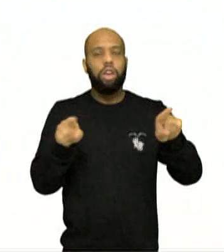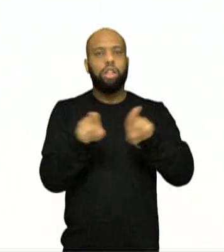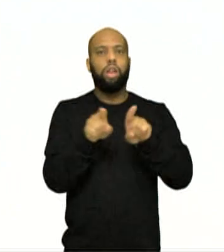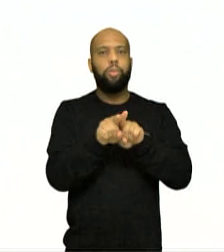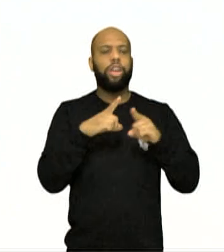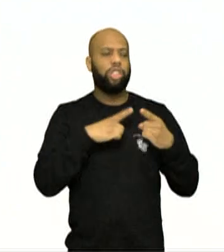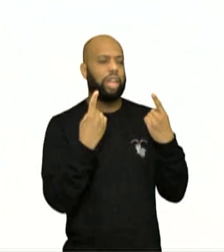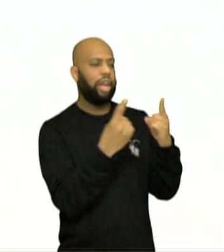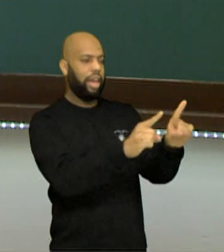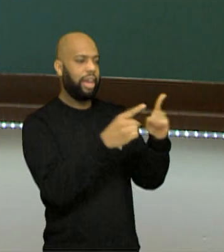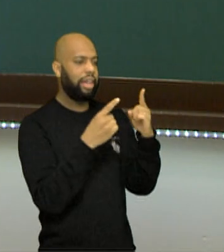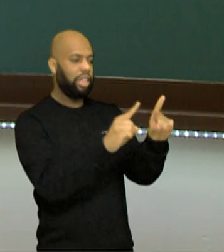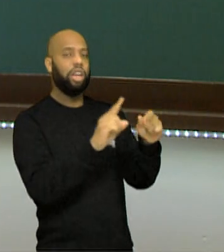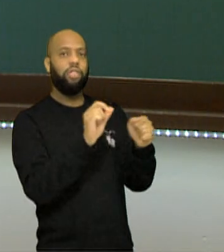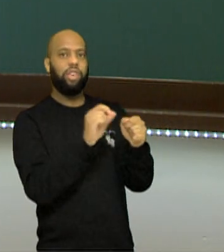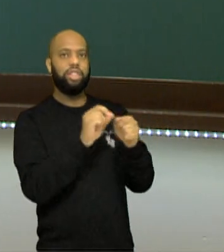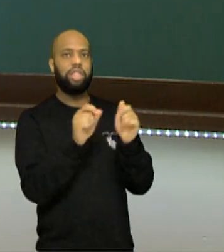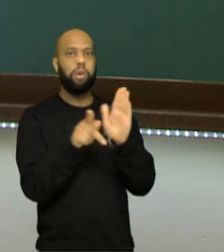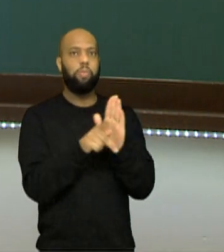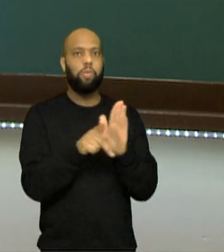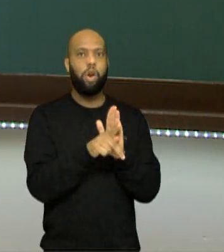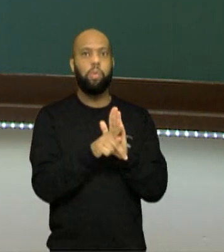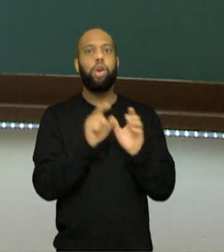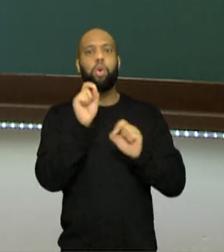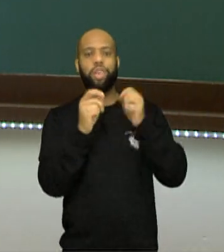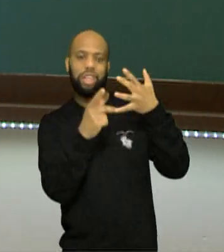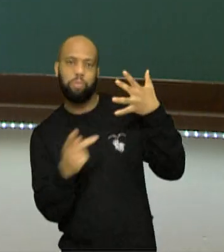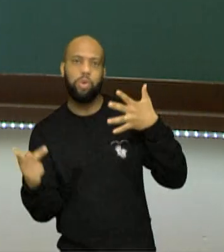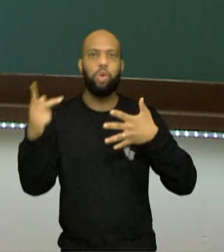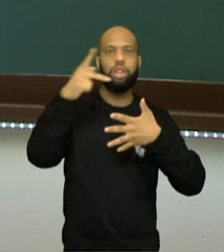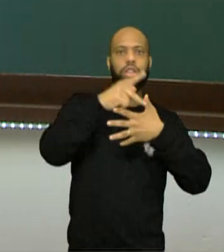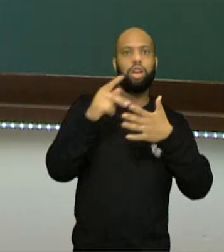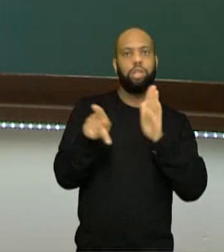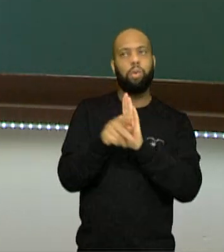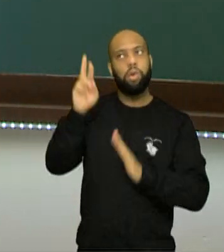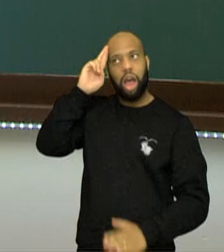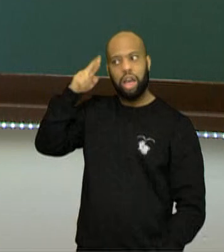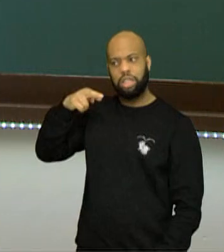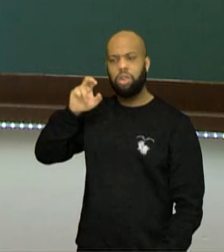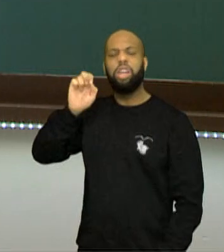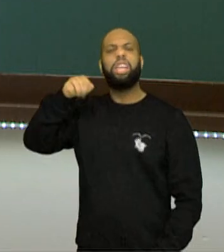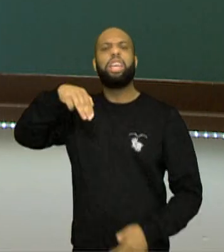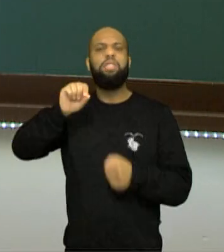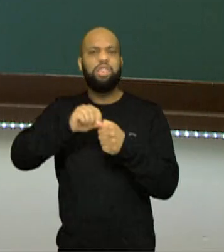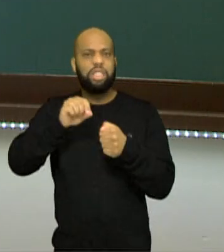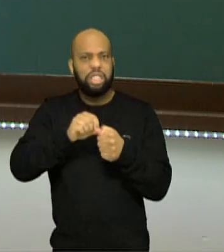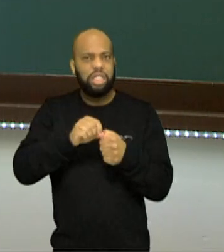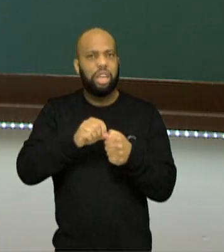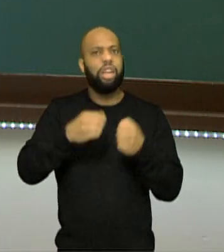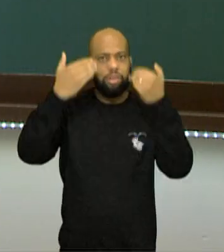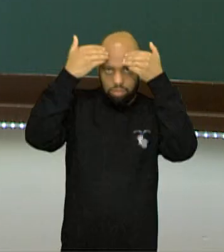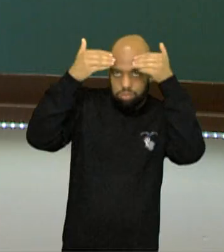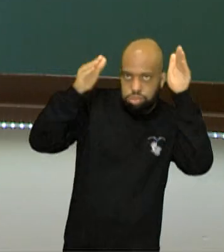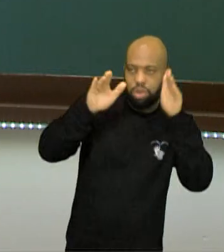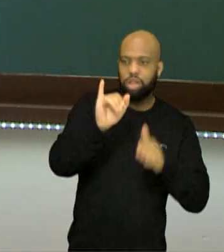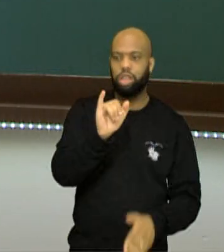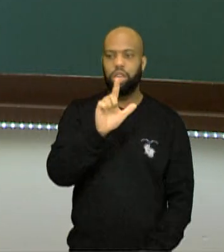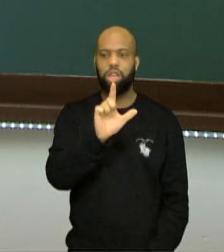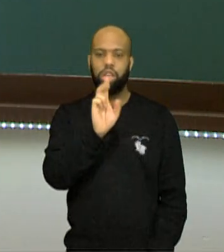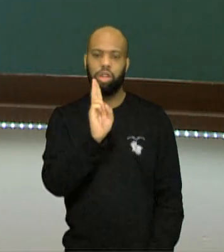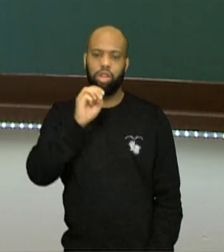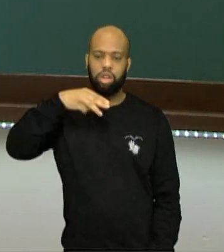crítica realizada ao racionalismo iluminista. Ambos pensadores pensavam